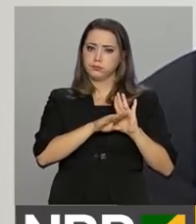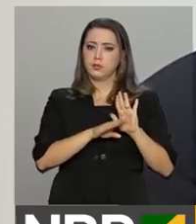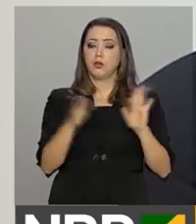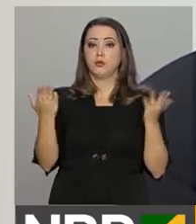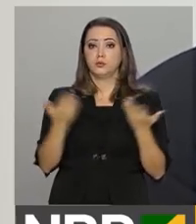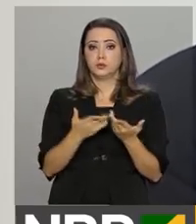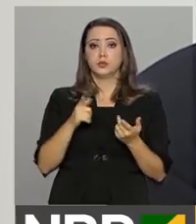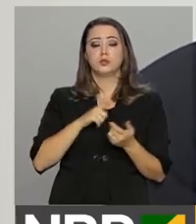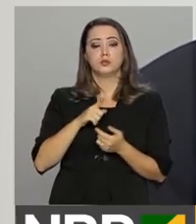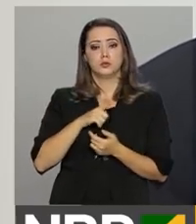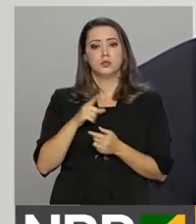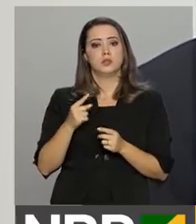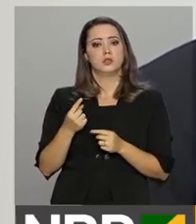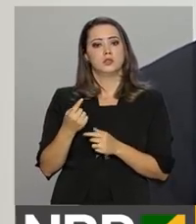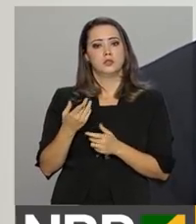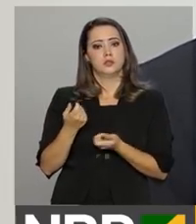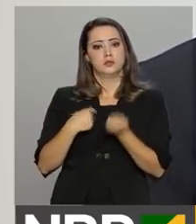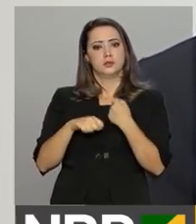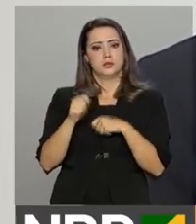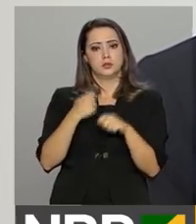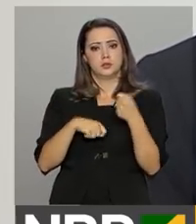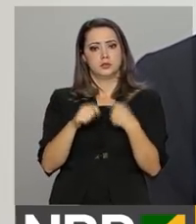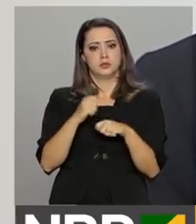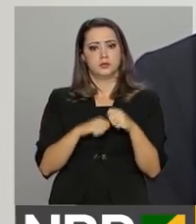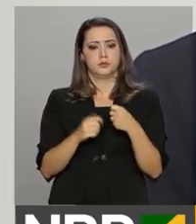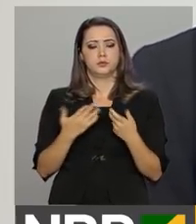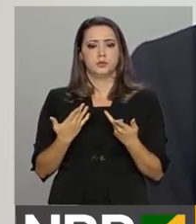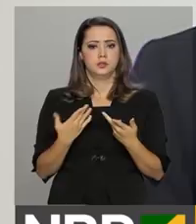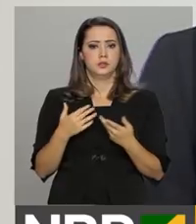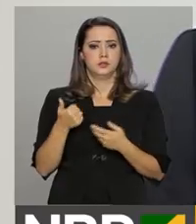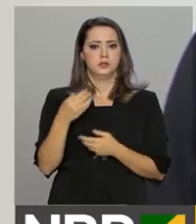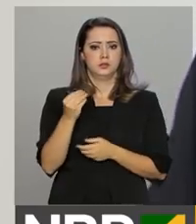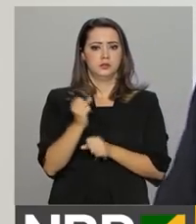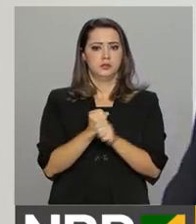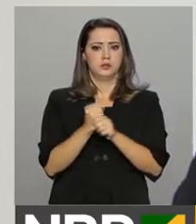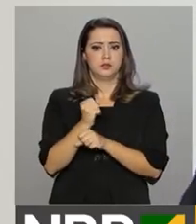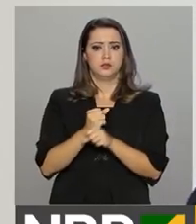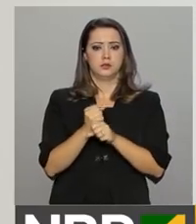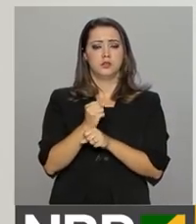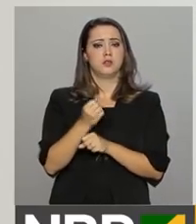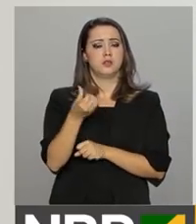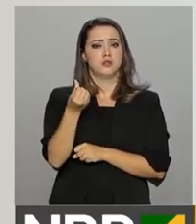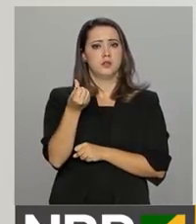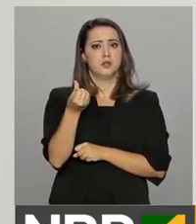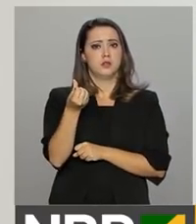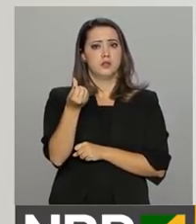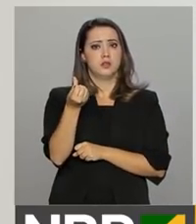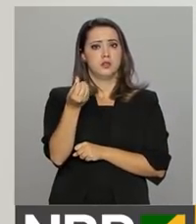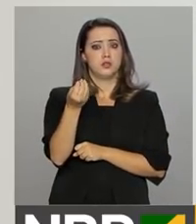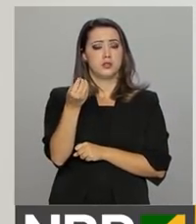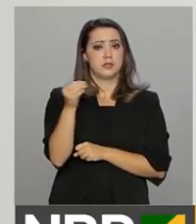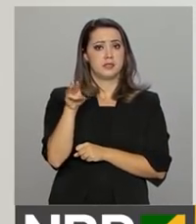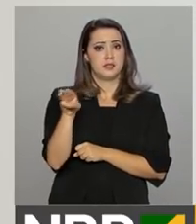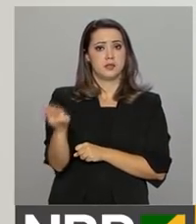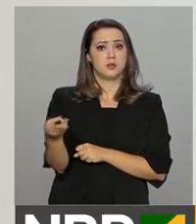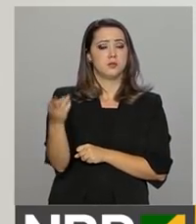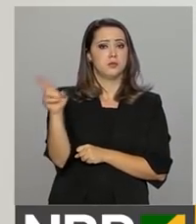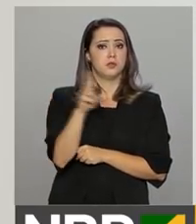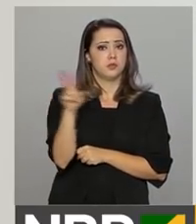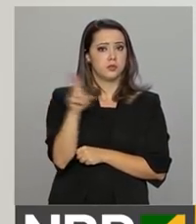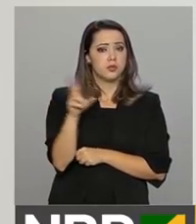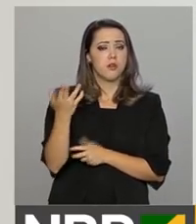ainda tá uma economia durante dez anos de 600 milhões de reais é